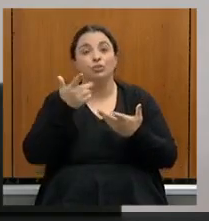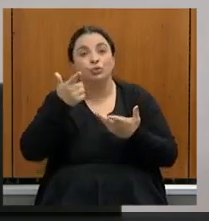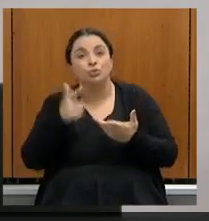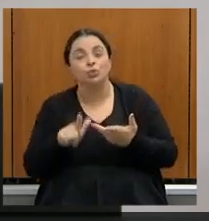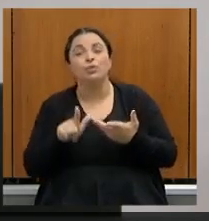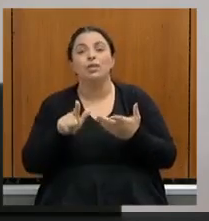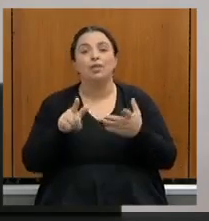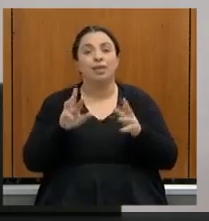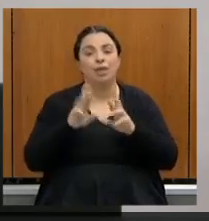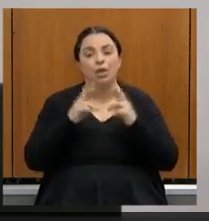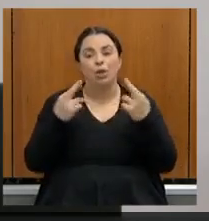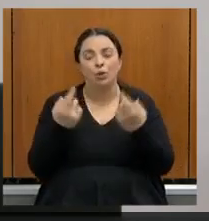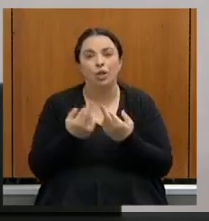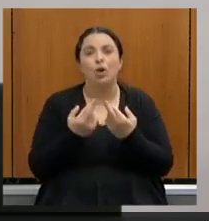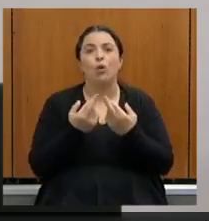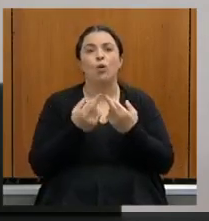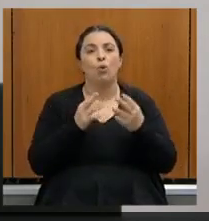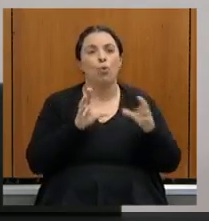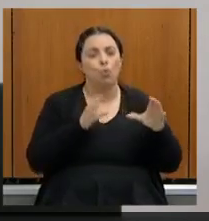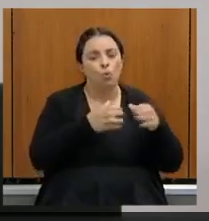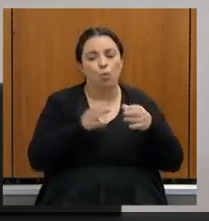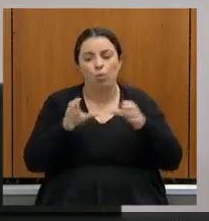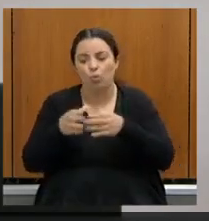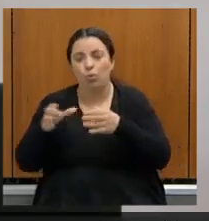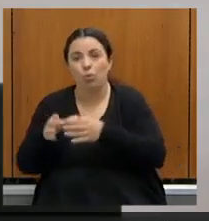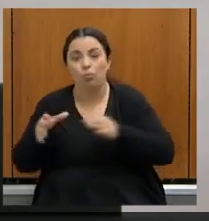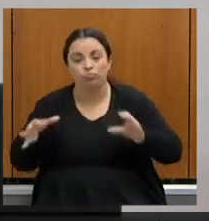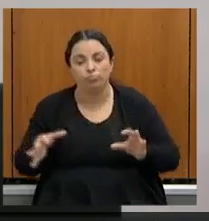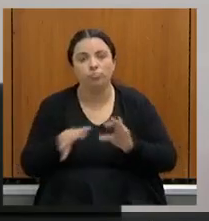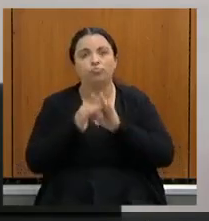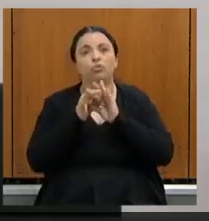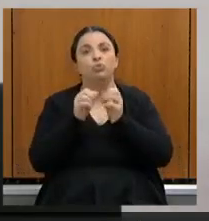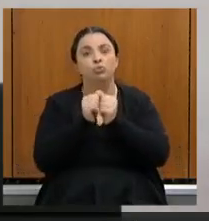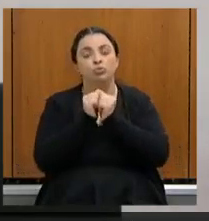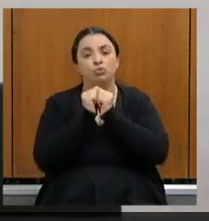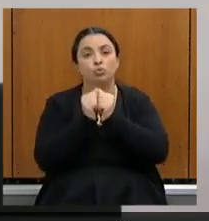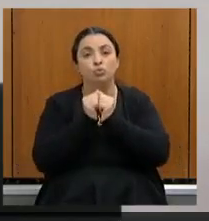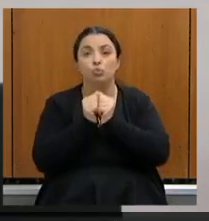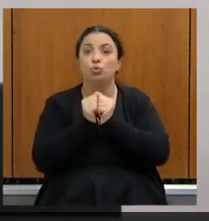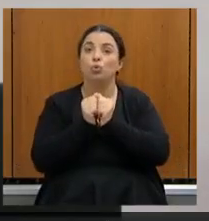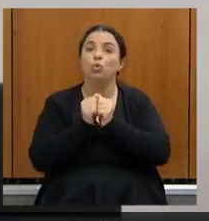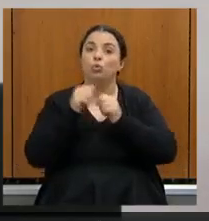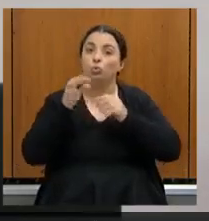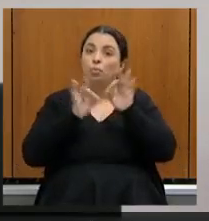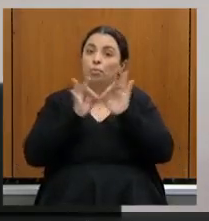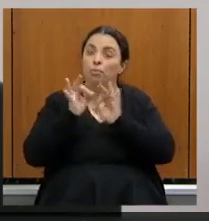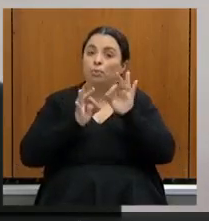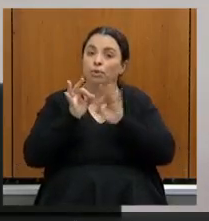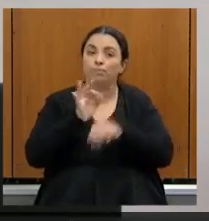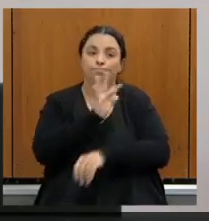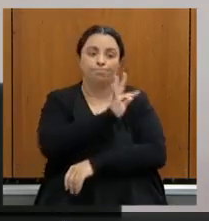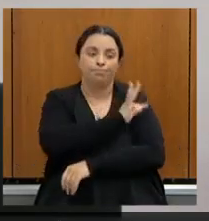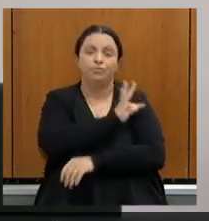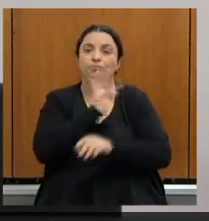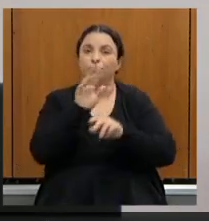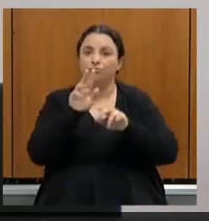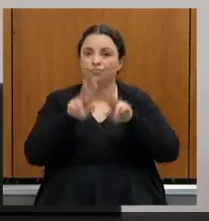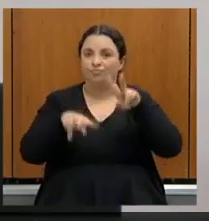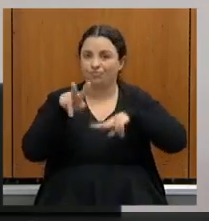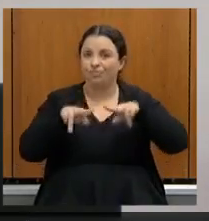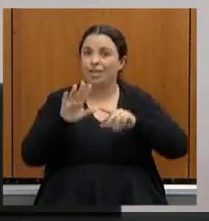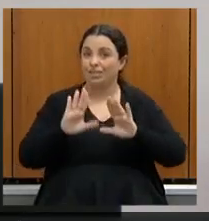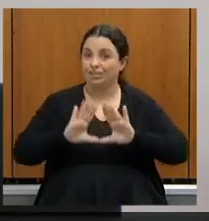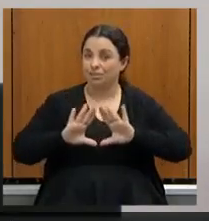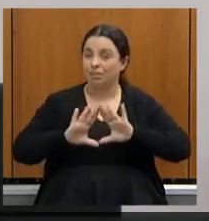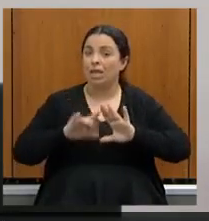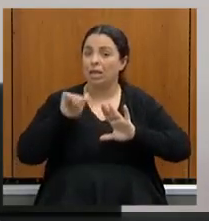conjunta do programa Assembleia Fiscaliza esse programa que veio para ficar